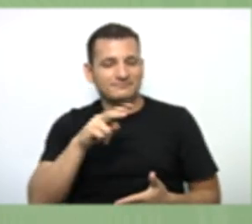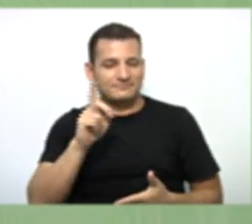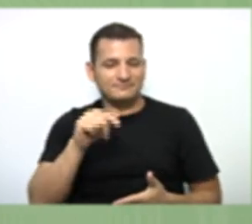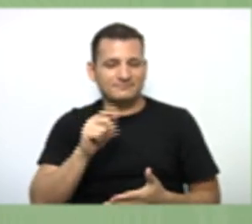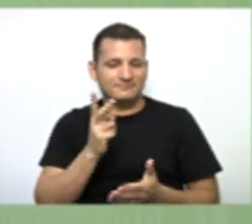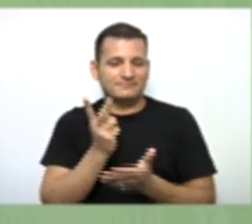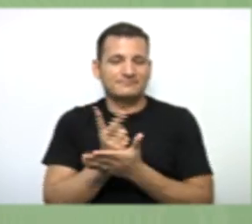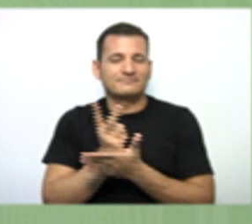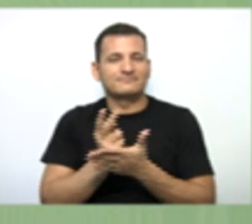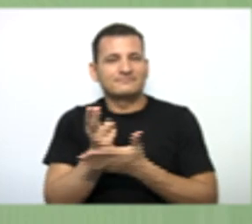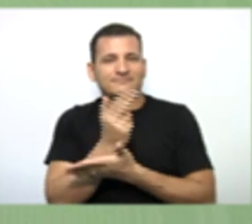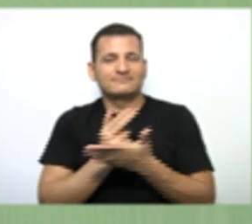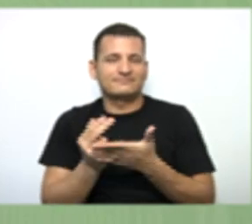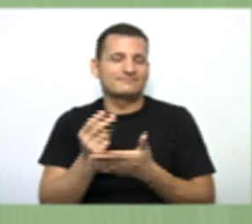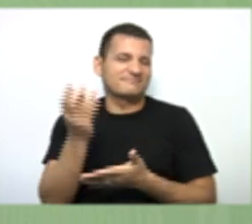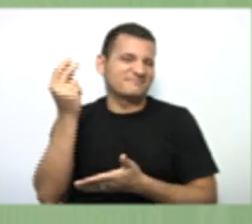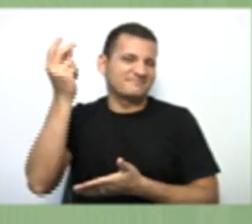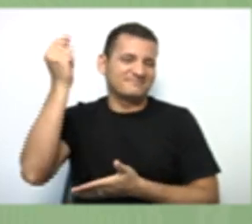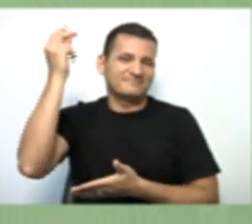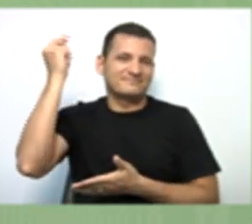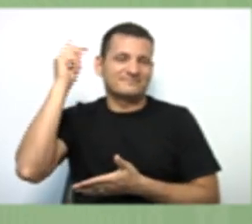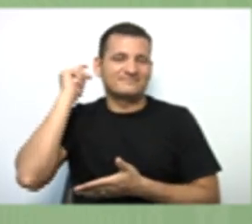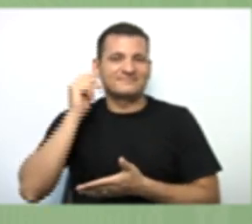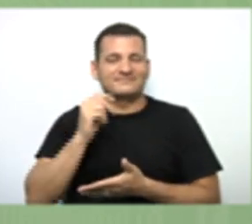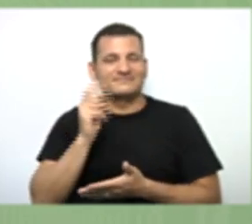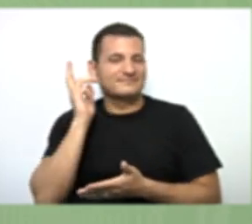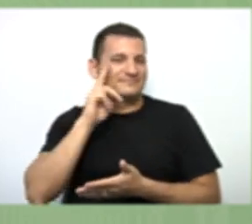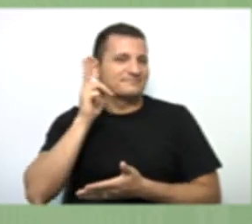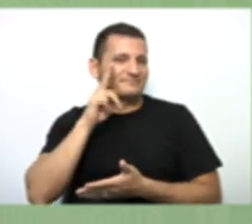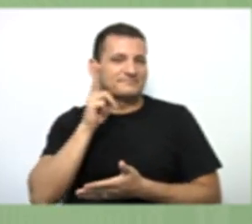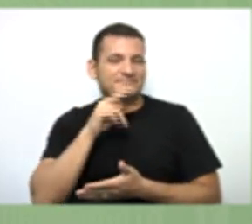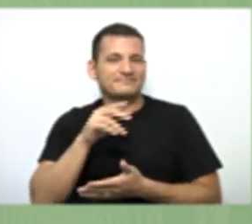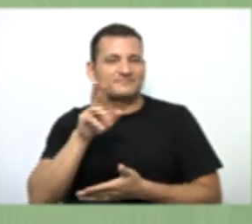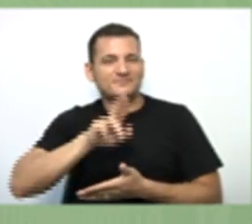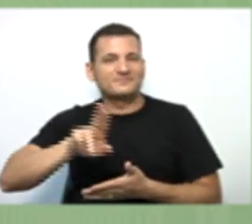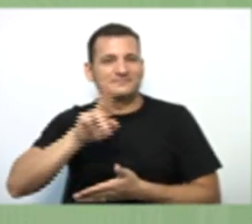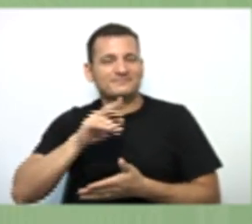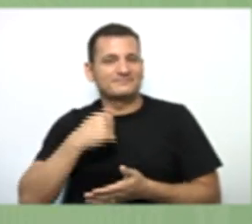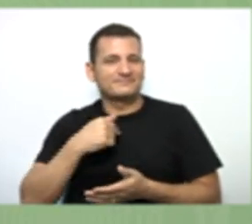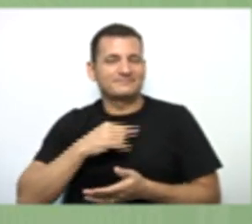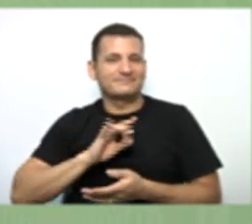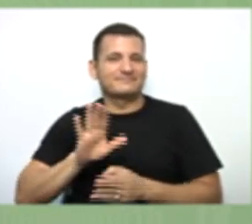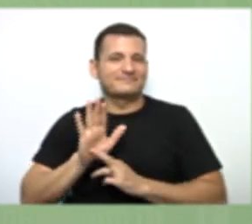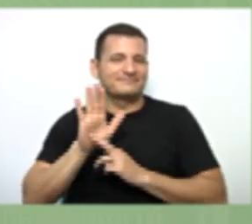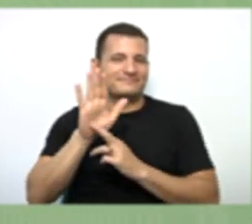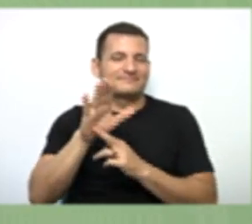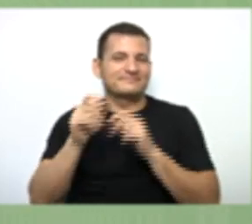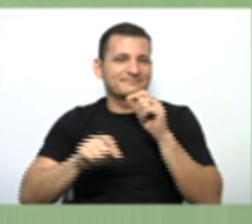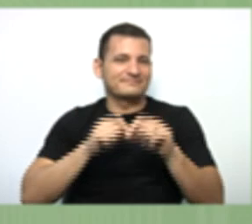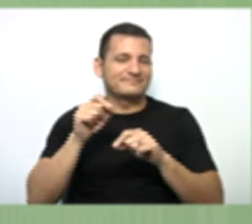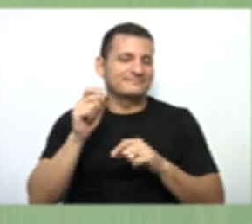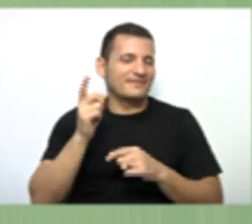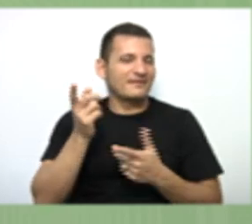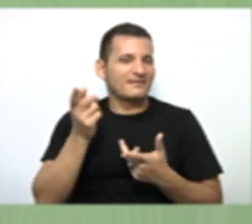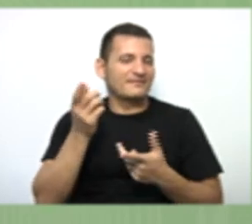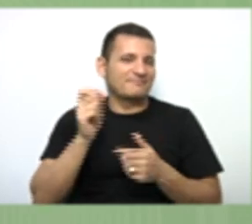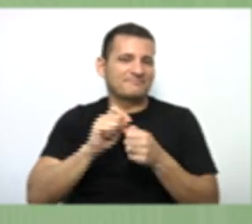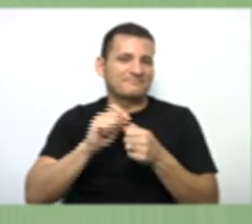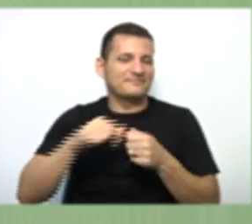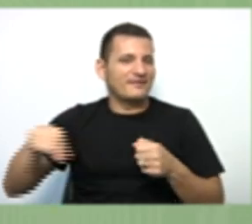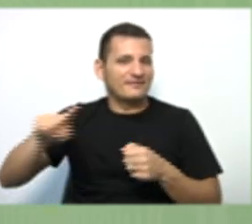mesmos desenhos que os homens da caverna faziam há milhares de anos atrás. Eu estou apenas representando o que eles faziam, né, professora?